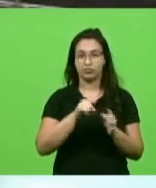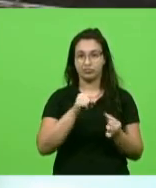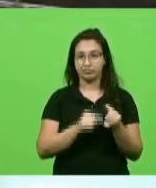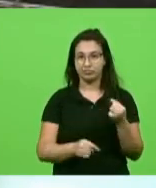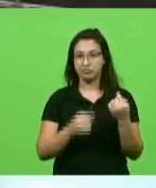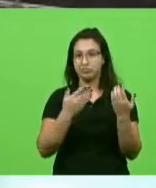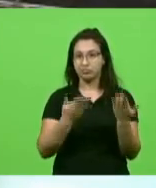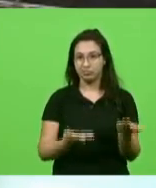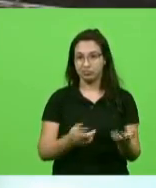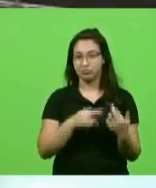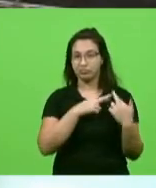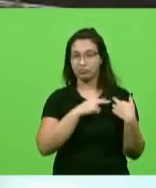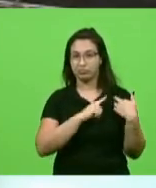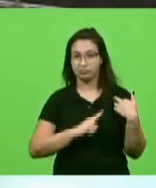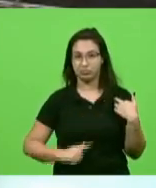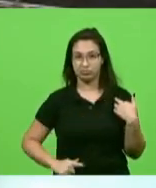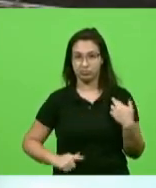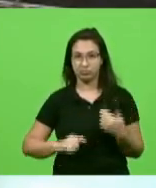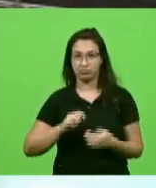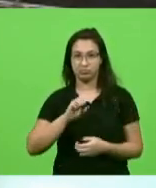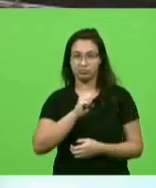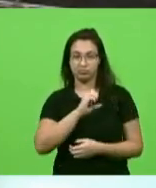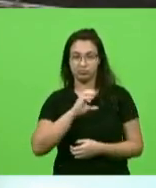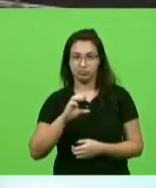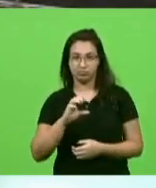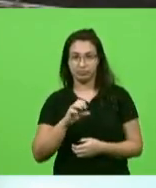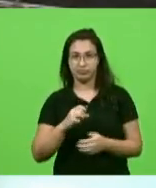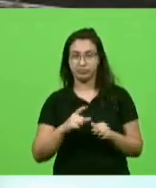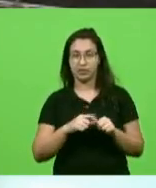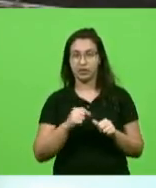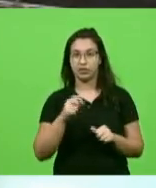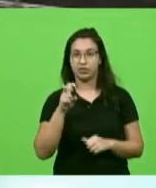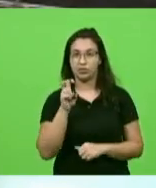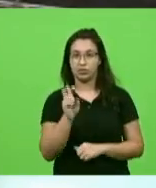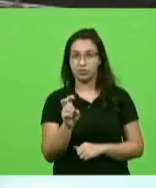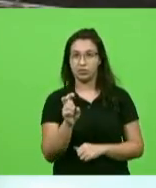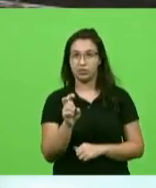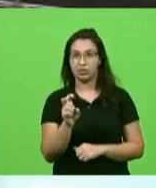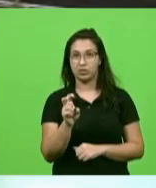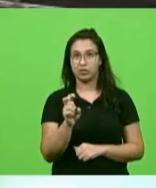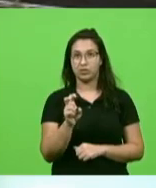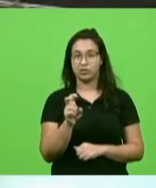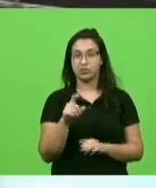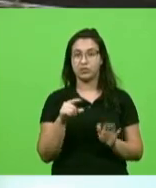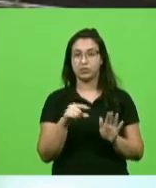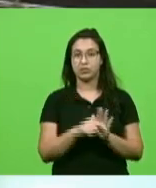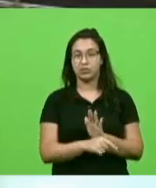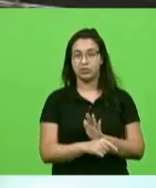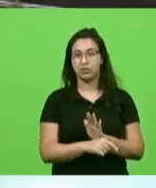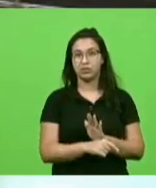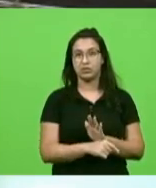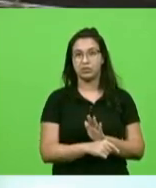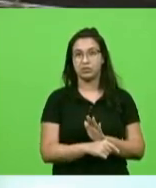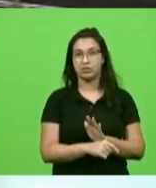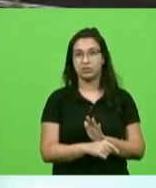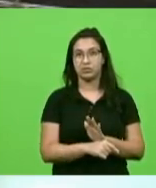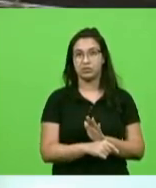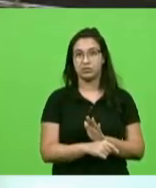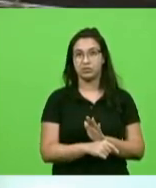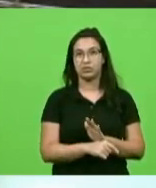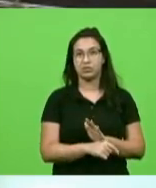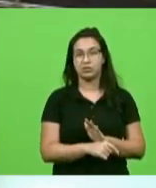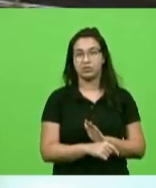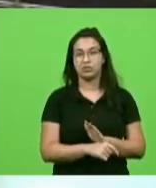com base no artigo o quê e é e incisos alíneas